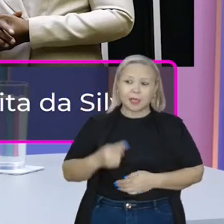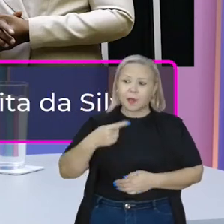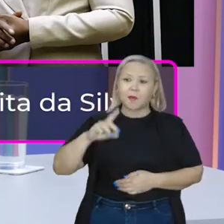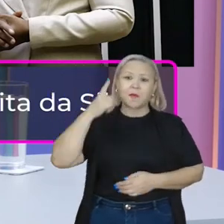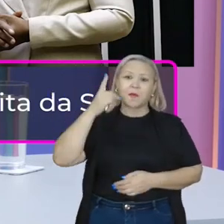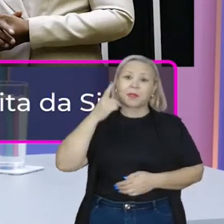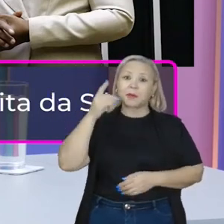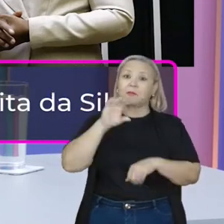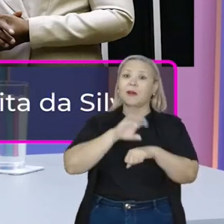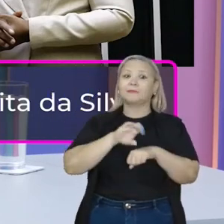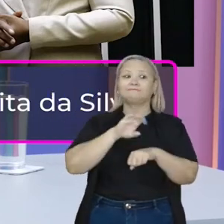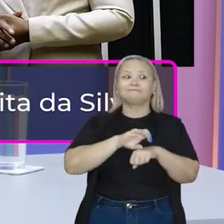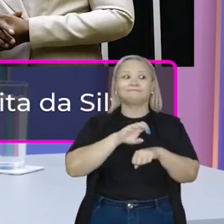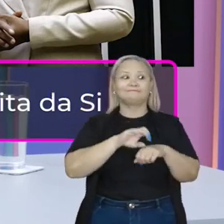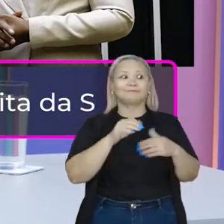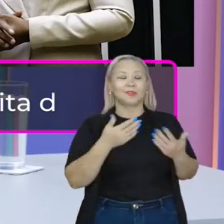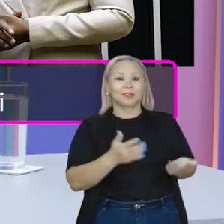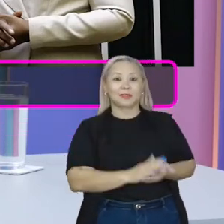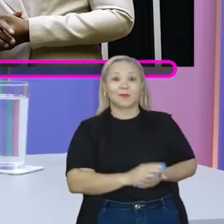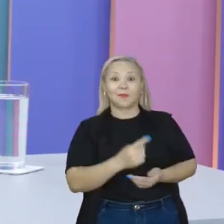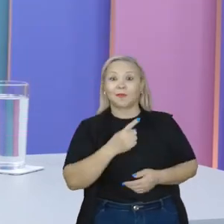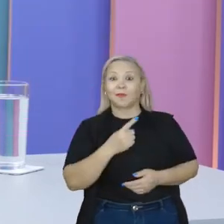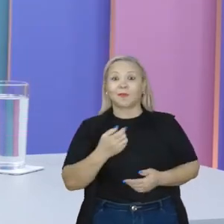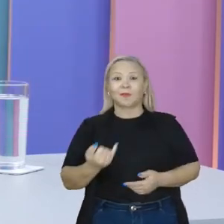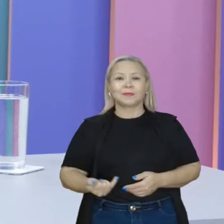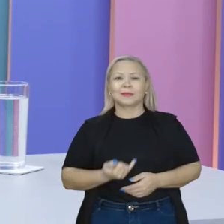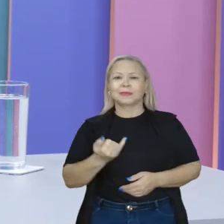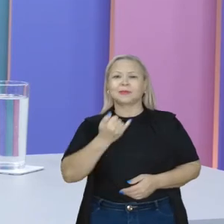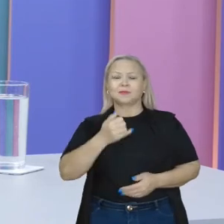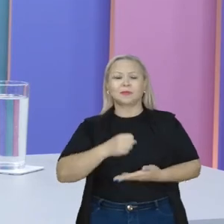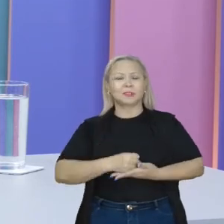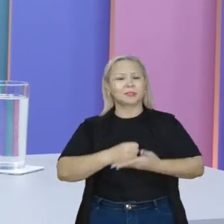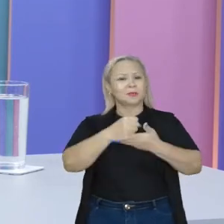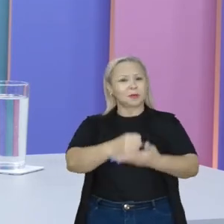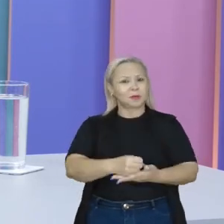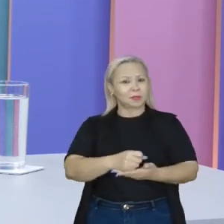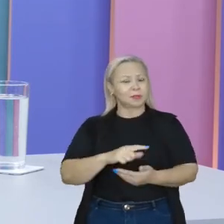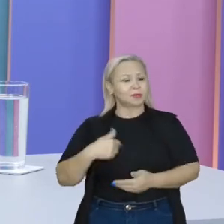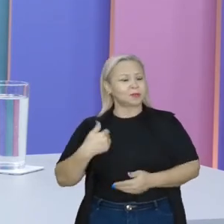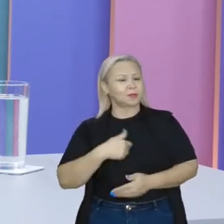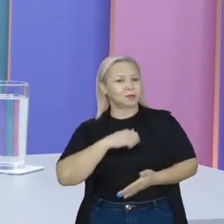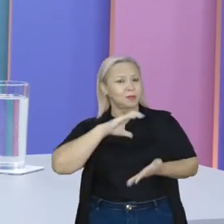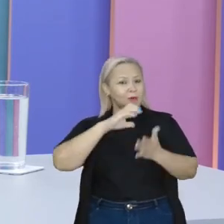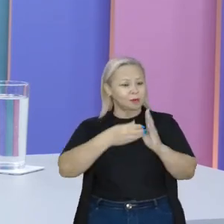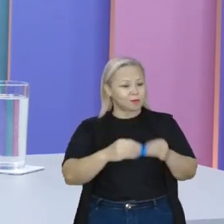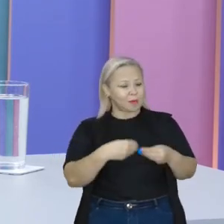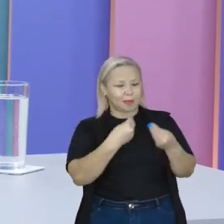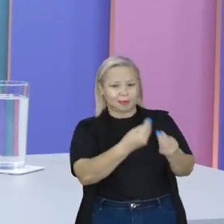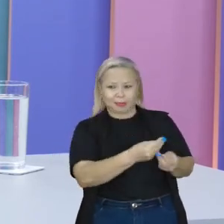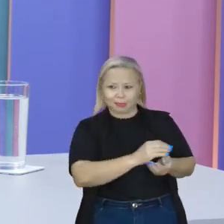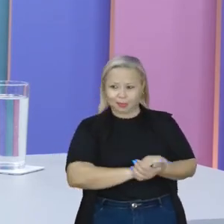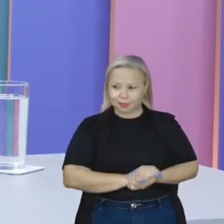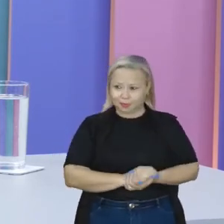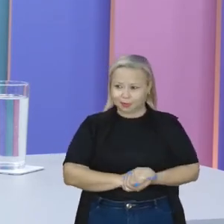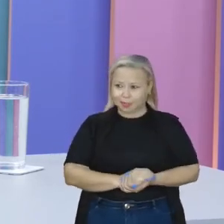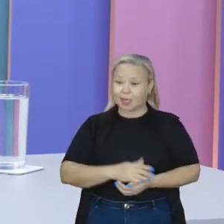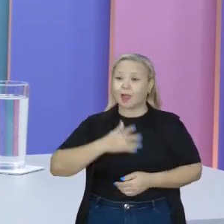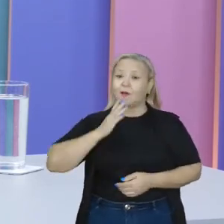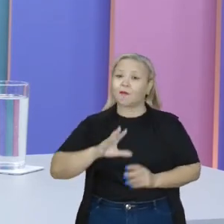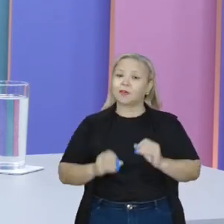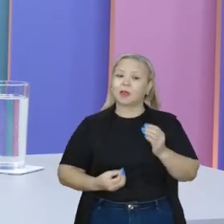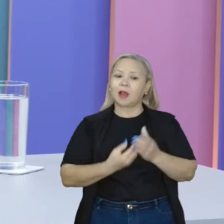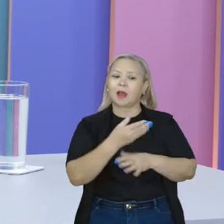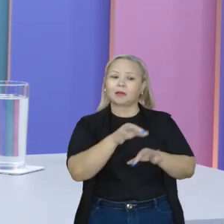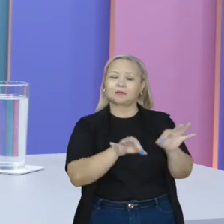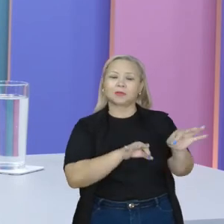deputada constituinte. Eu acho que uma das grandes contribuições, né, que o nosso partido deu foi já na